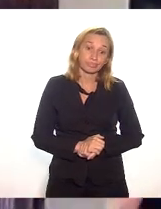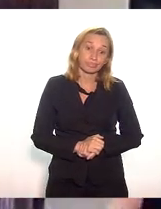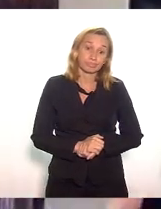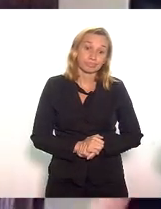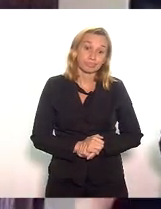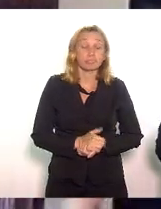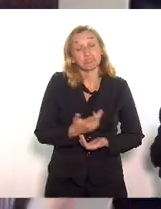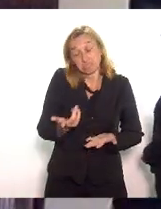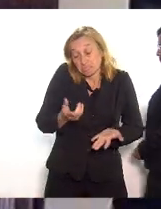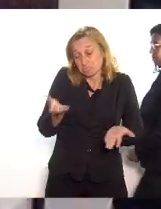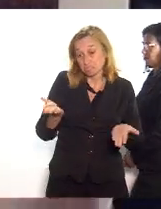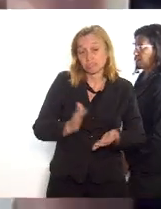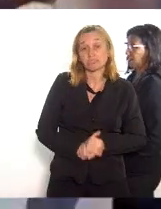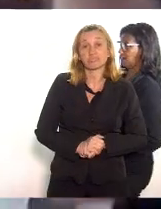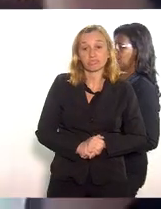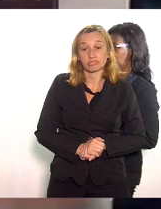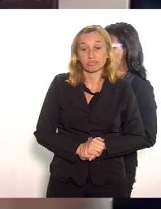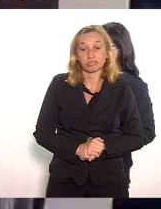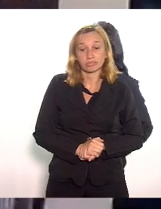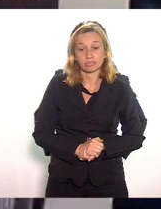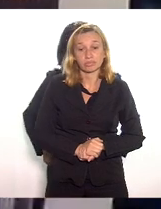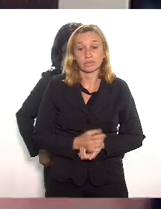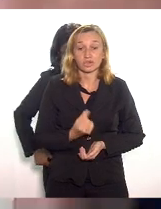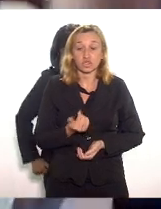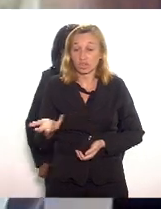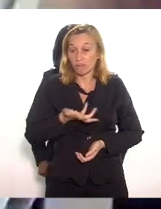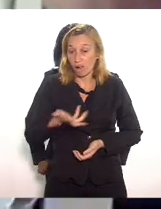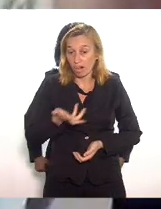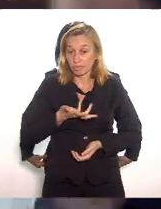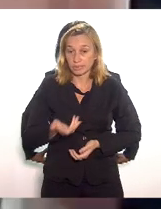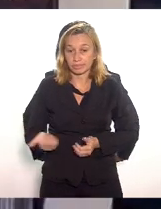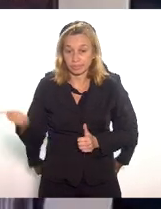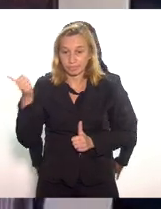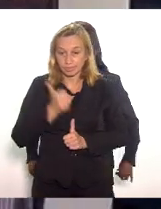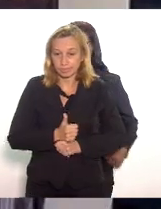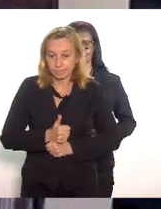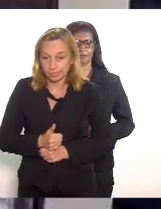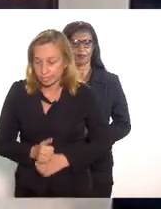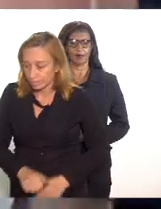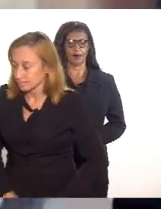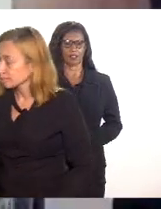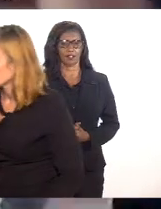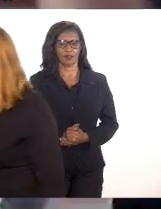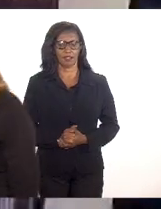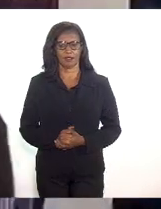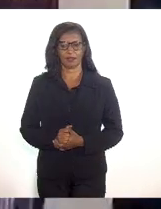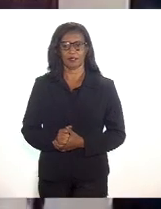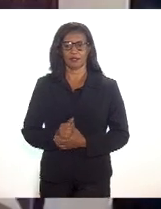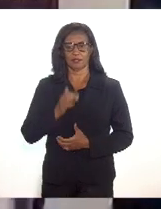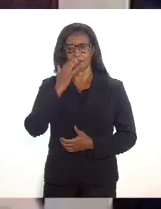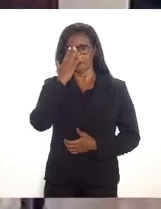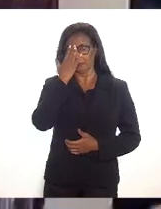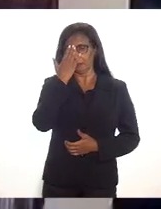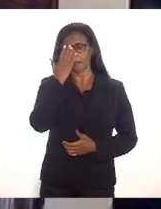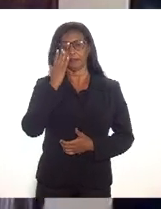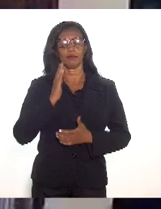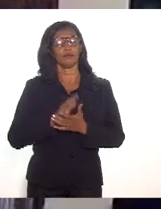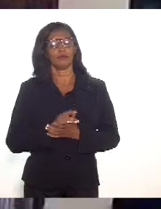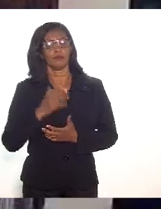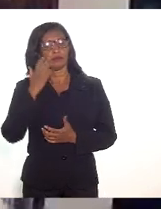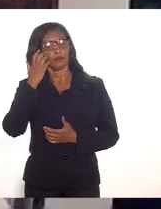isso daí. É lucro rápido, maior e de